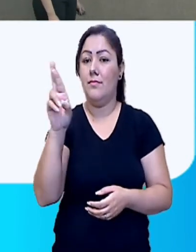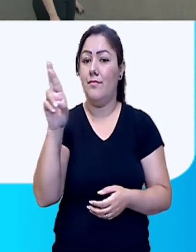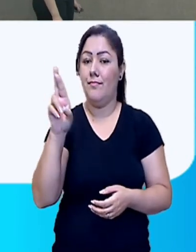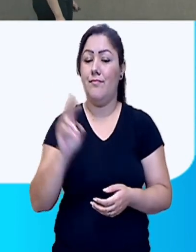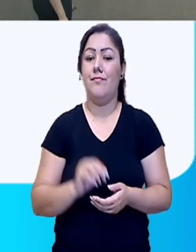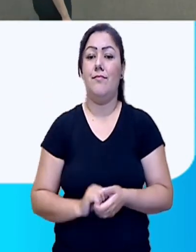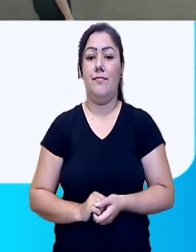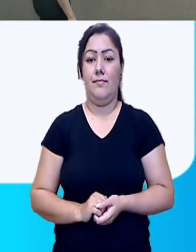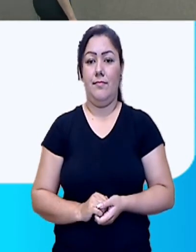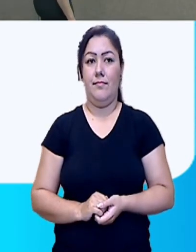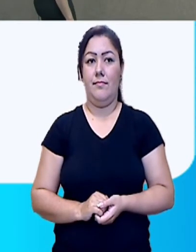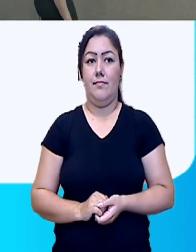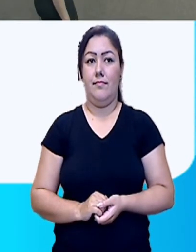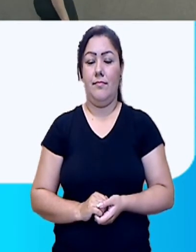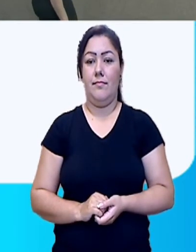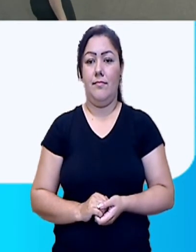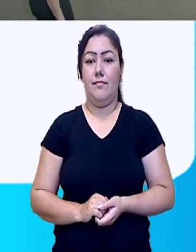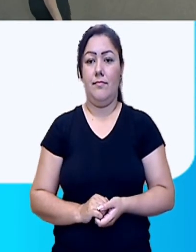R$ 740.